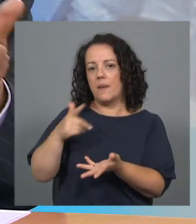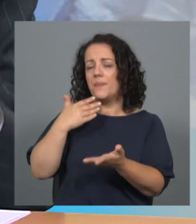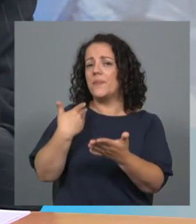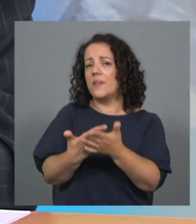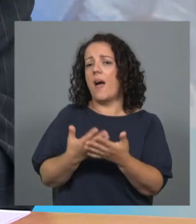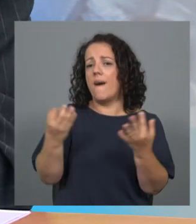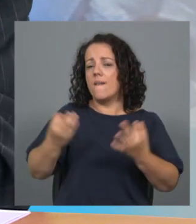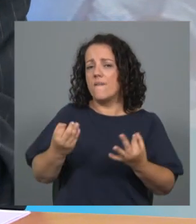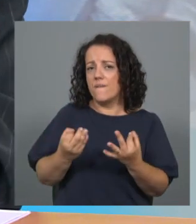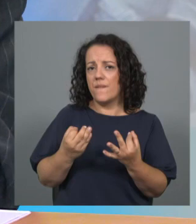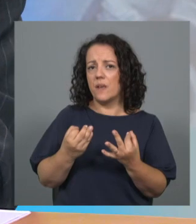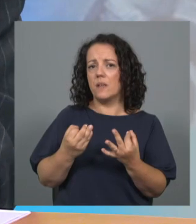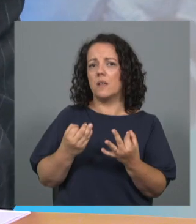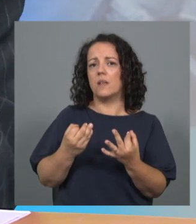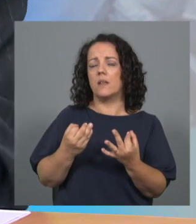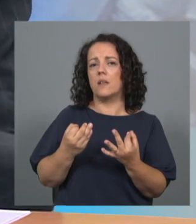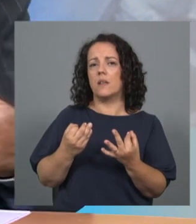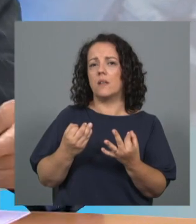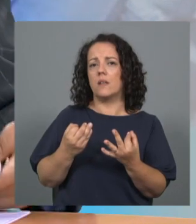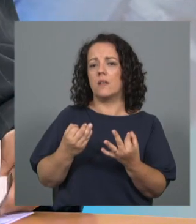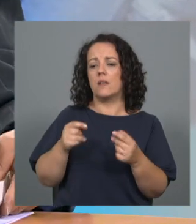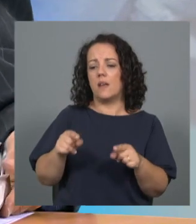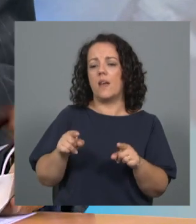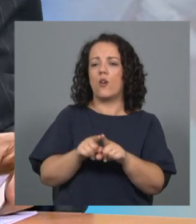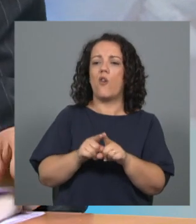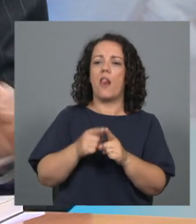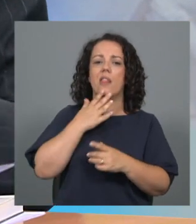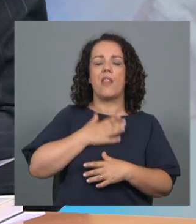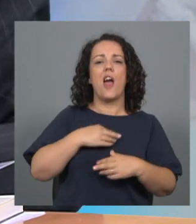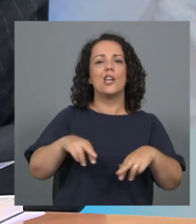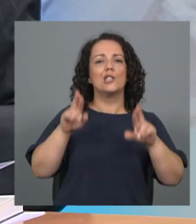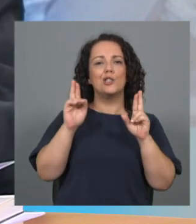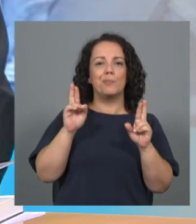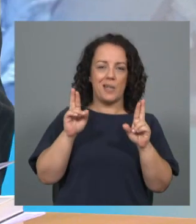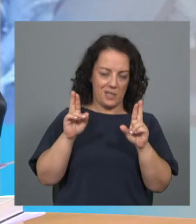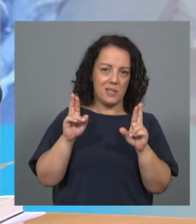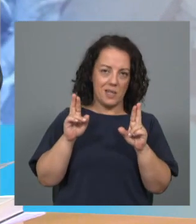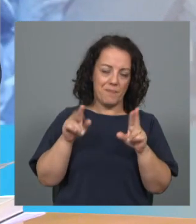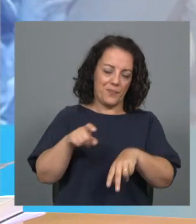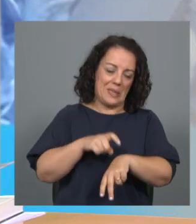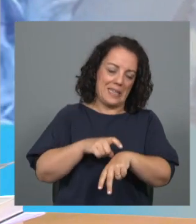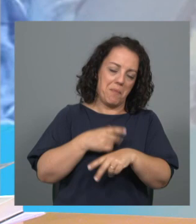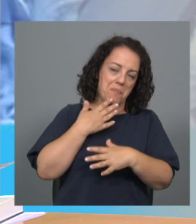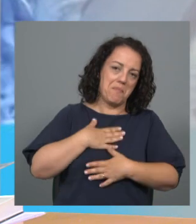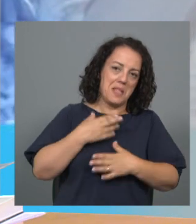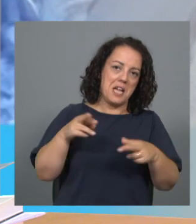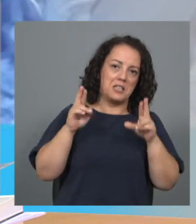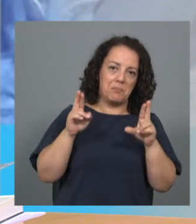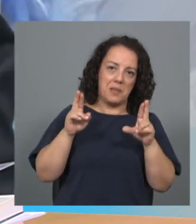é, no fundo, a nossa esperança, o tema da nossa esperança. Eu acho que é, no